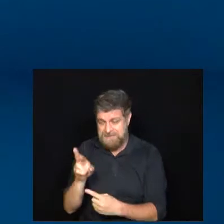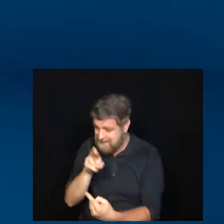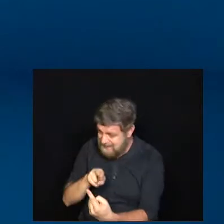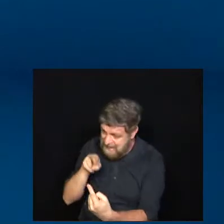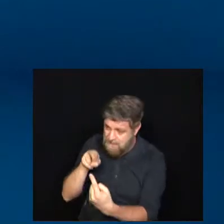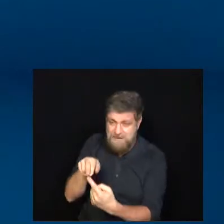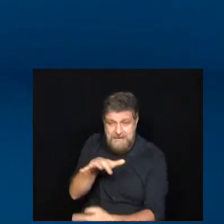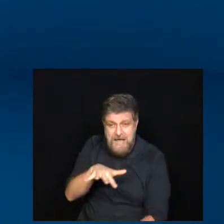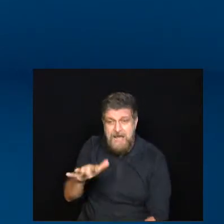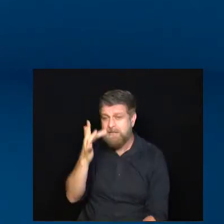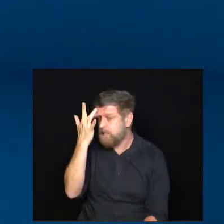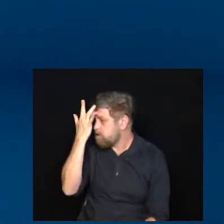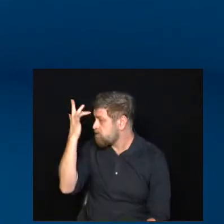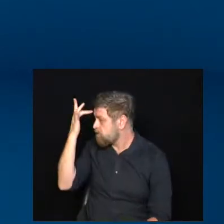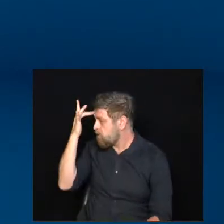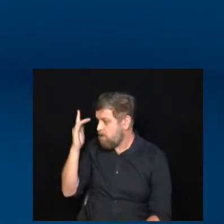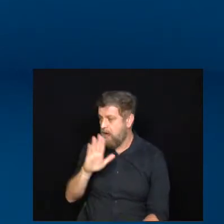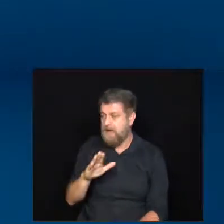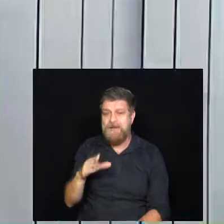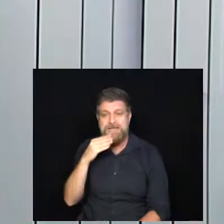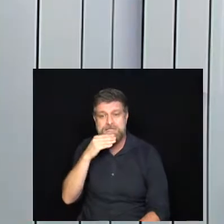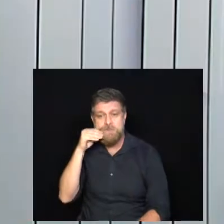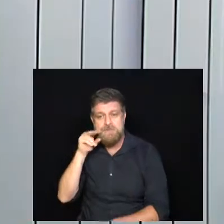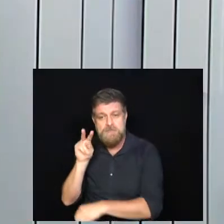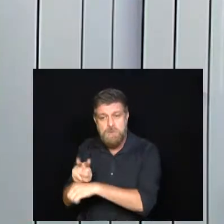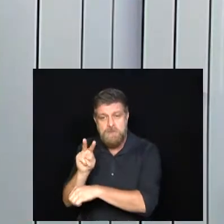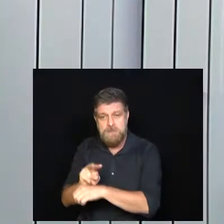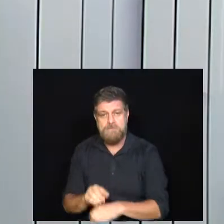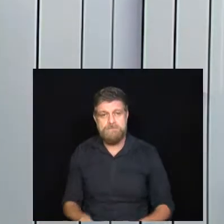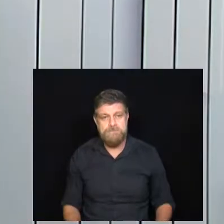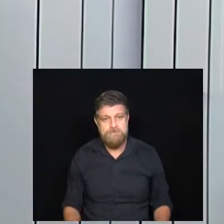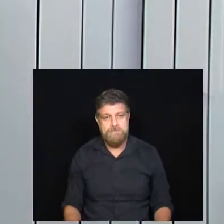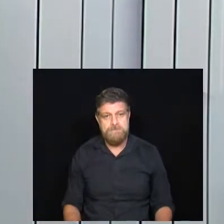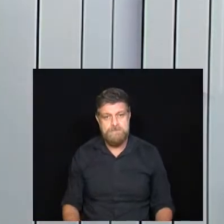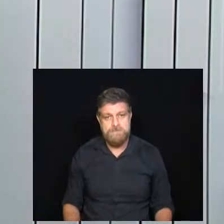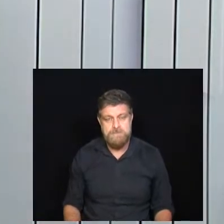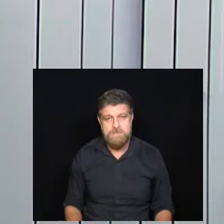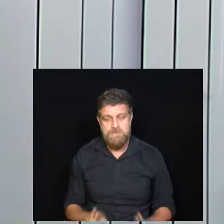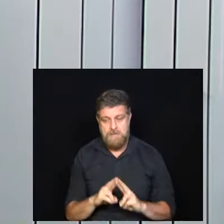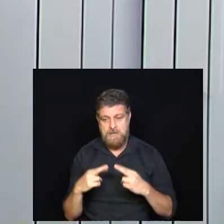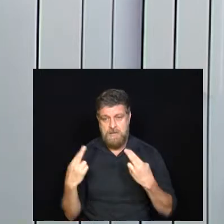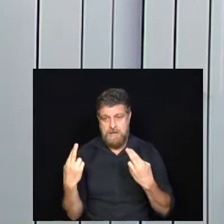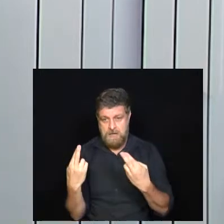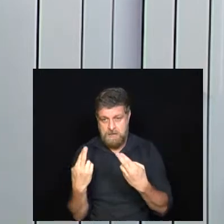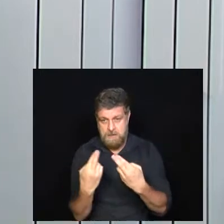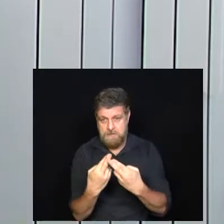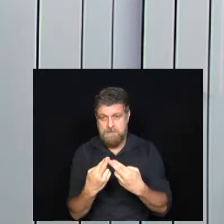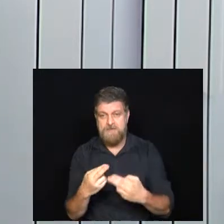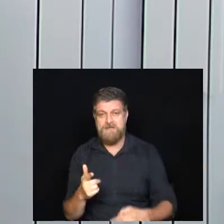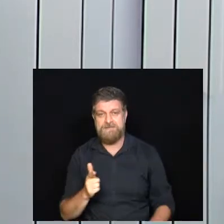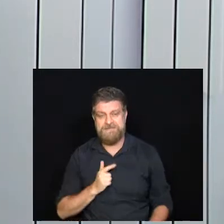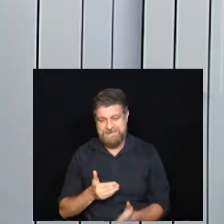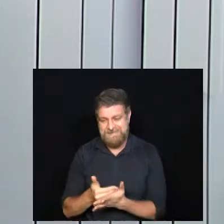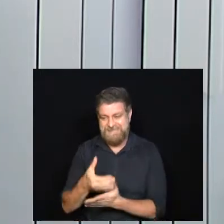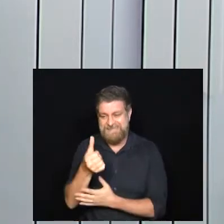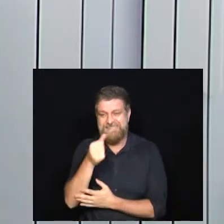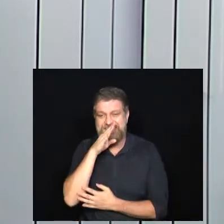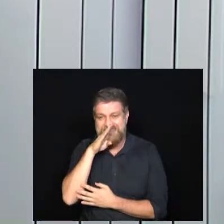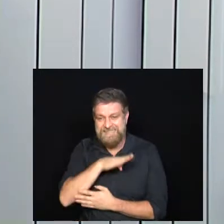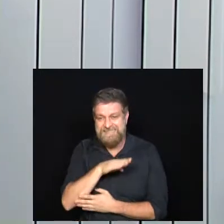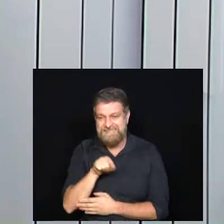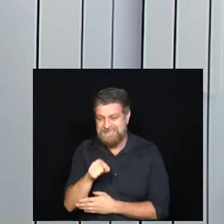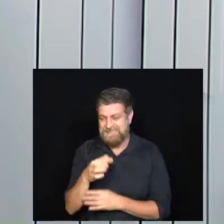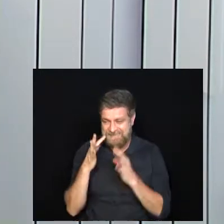área de saúde mental de crianças e adolescentes. A reunião ordinária começa às 6 horas da tarde e você